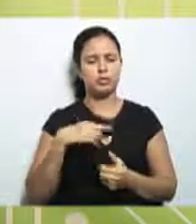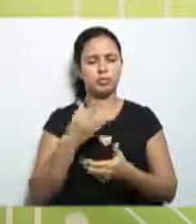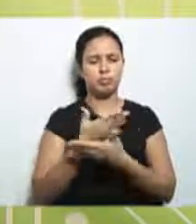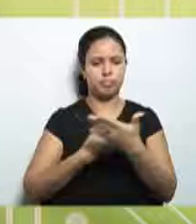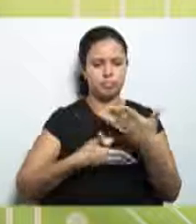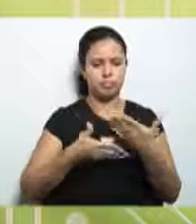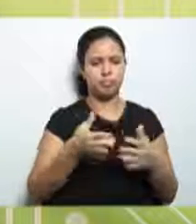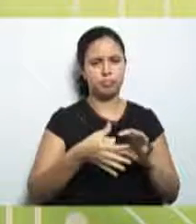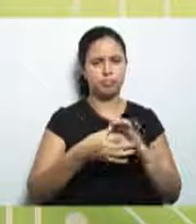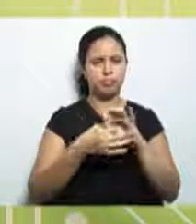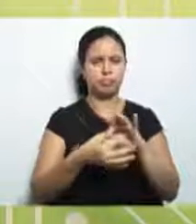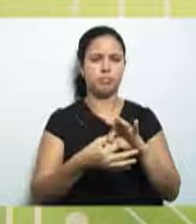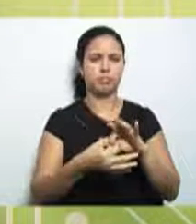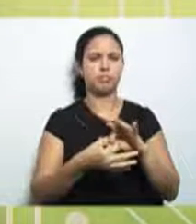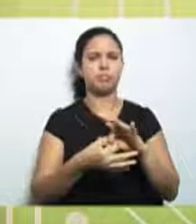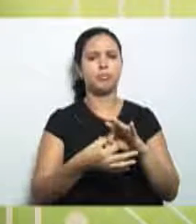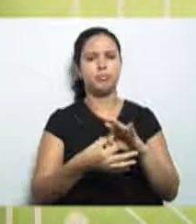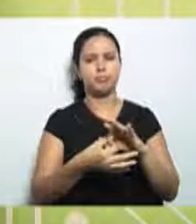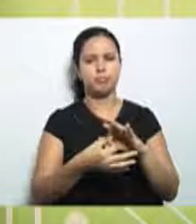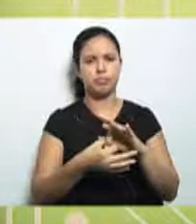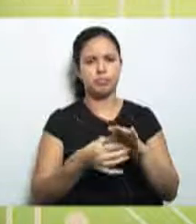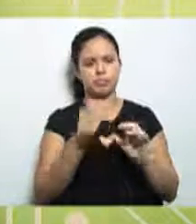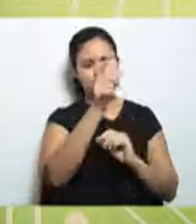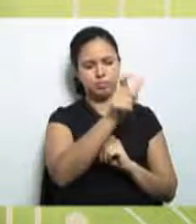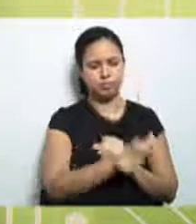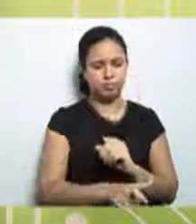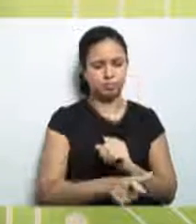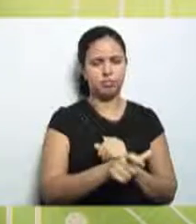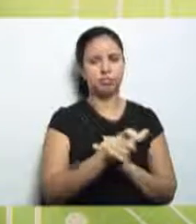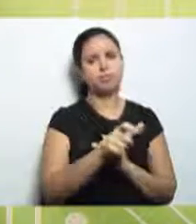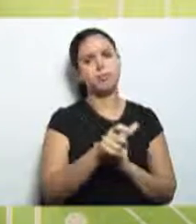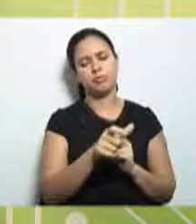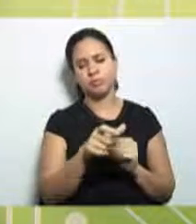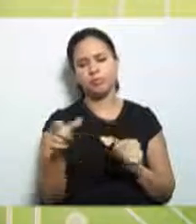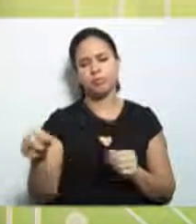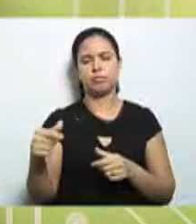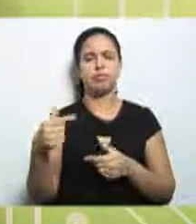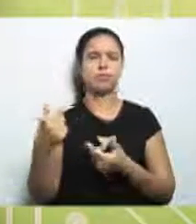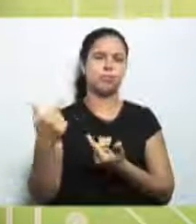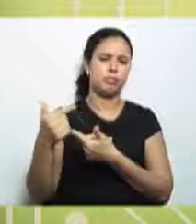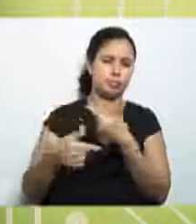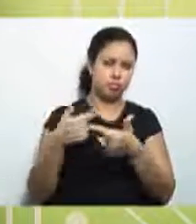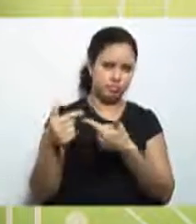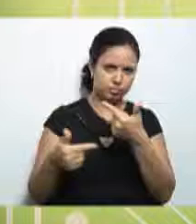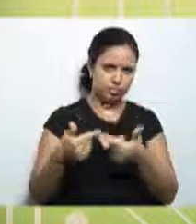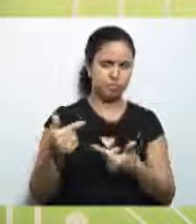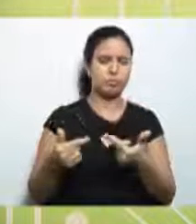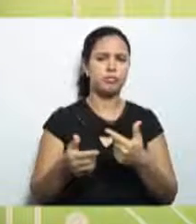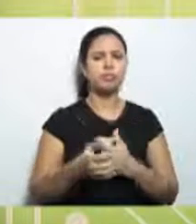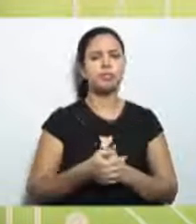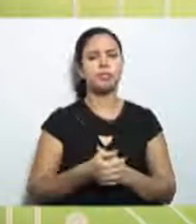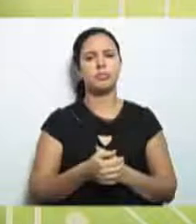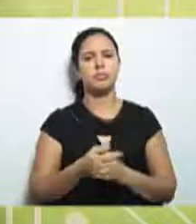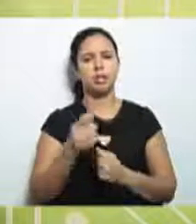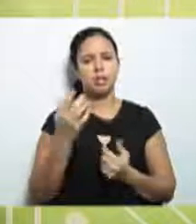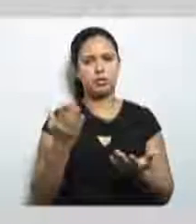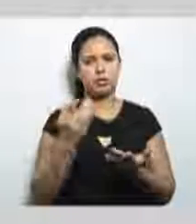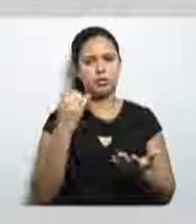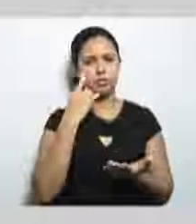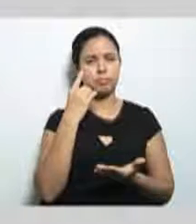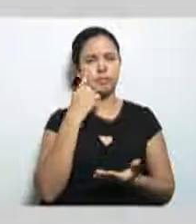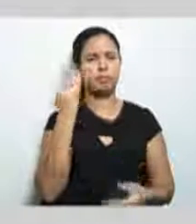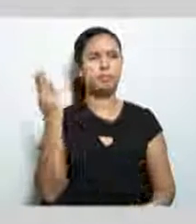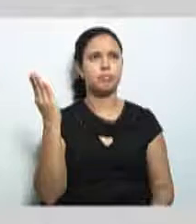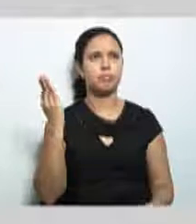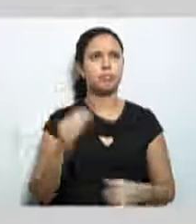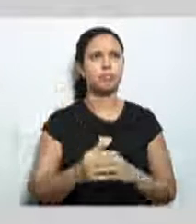relação de dependência entre o senhor feudal e o servo. E aí a gente avança para o modo de produção.